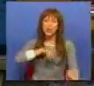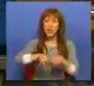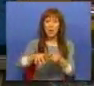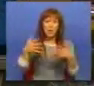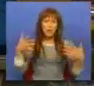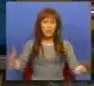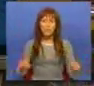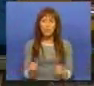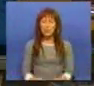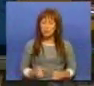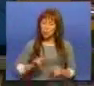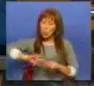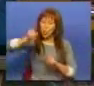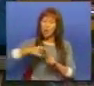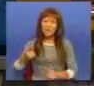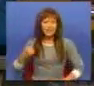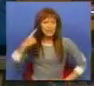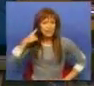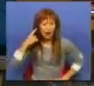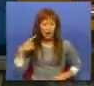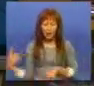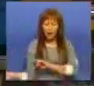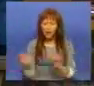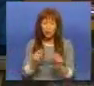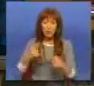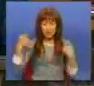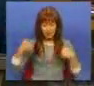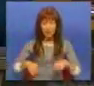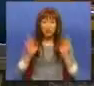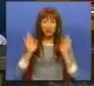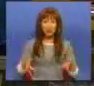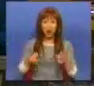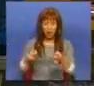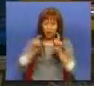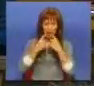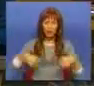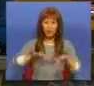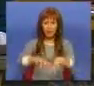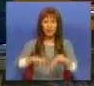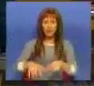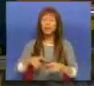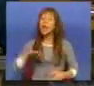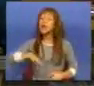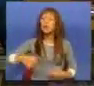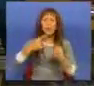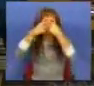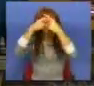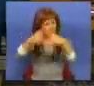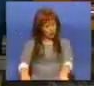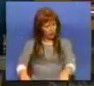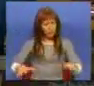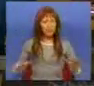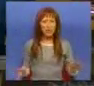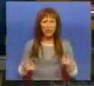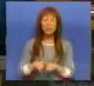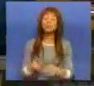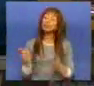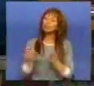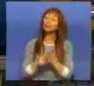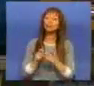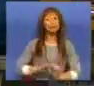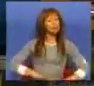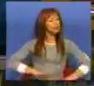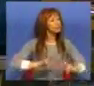deputados, passado 1 ano sobre o debate havido nesta Assembleia, a situação é muito diferente.